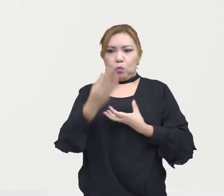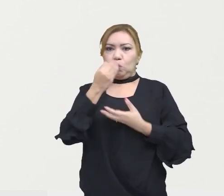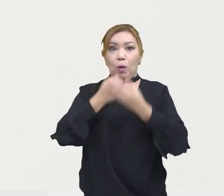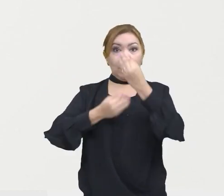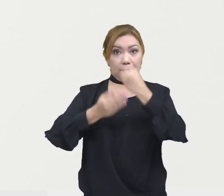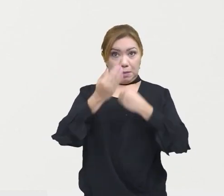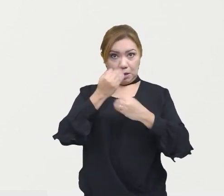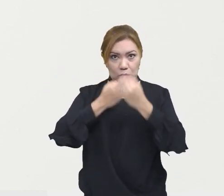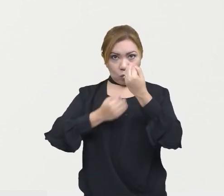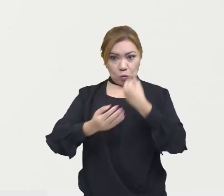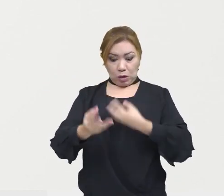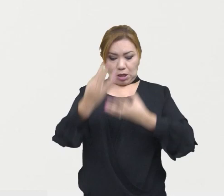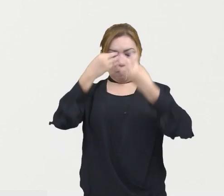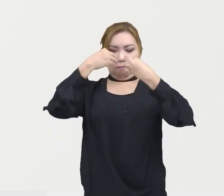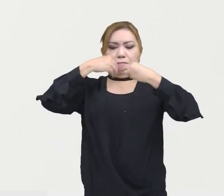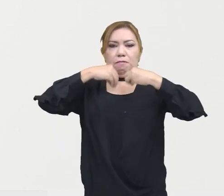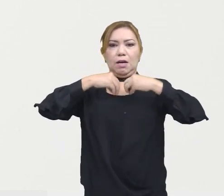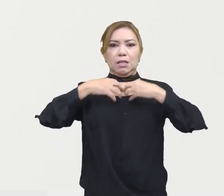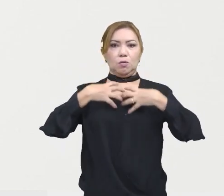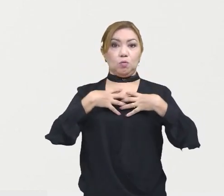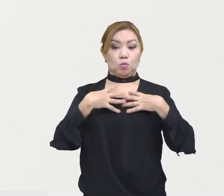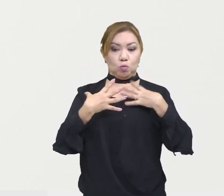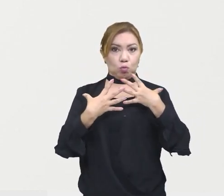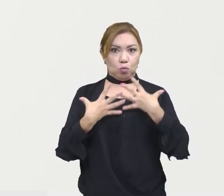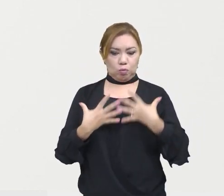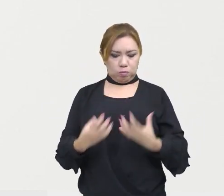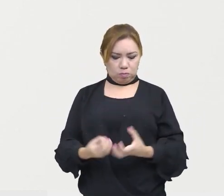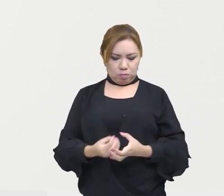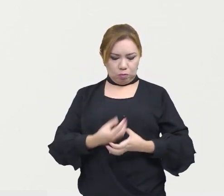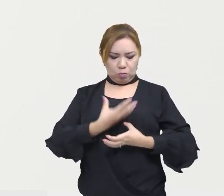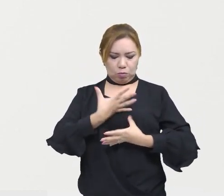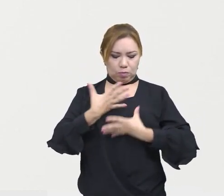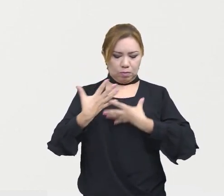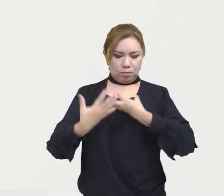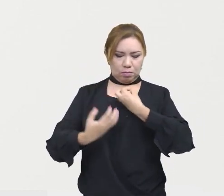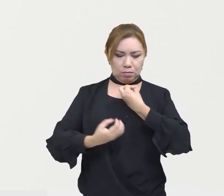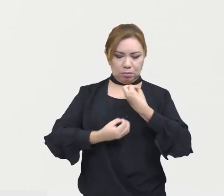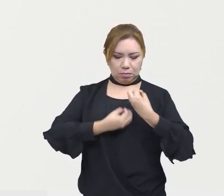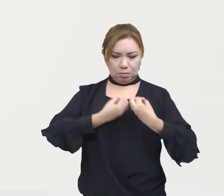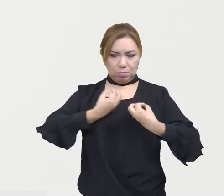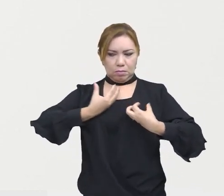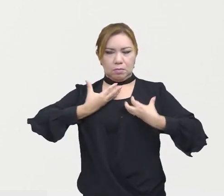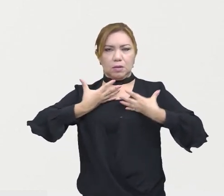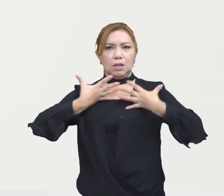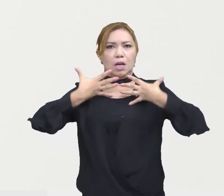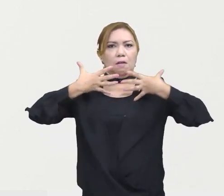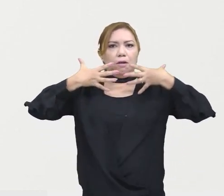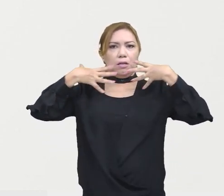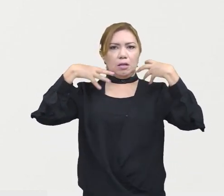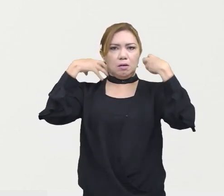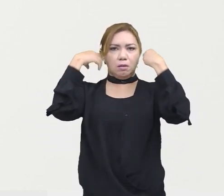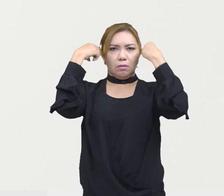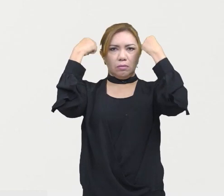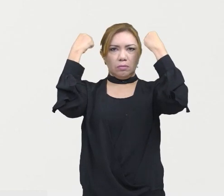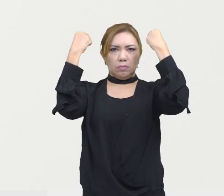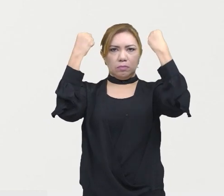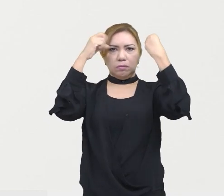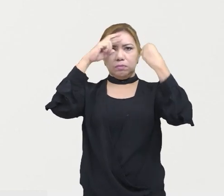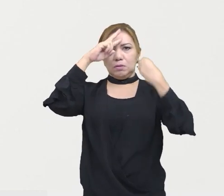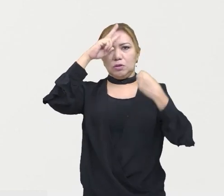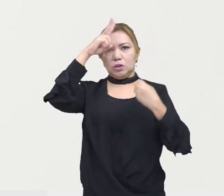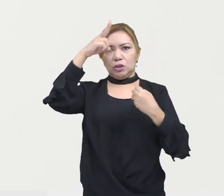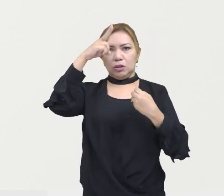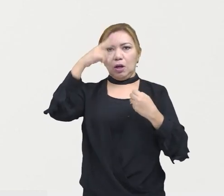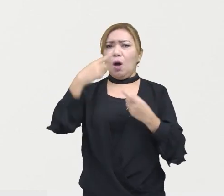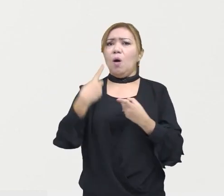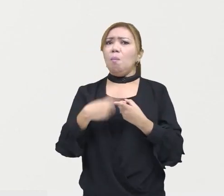A energia, ela é essencial por conta que o nosso corpo ele nunca para, né? Nosso coração